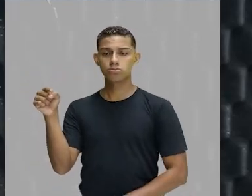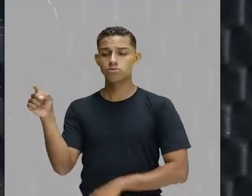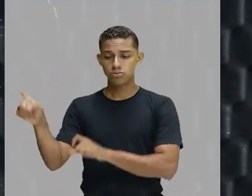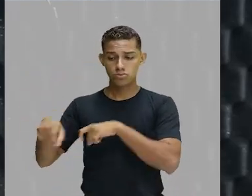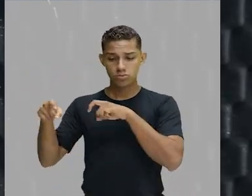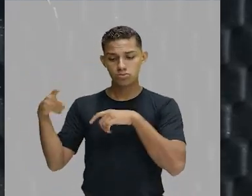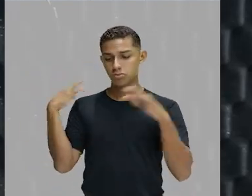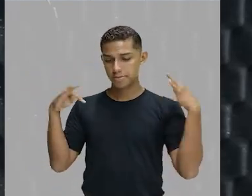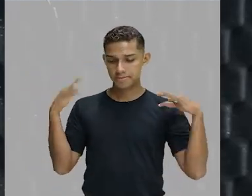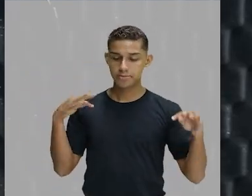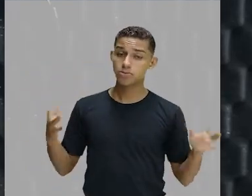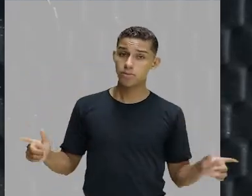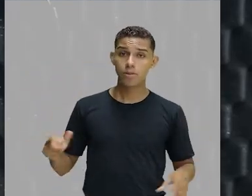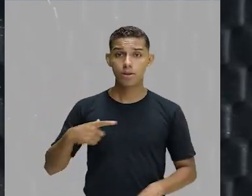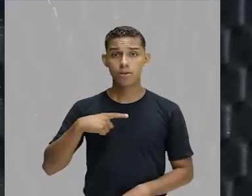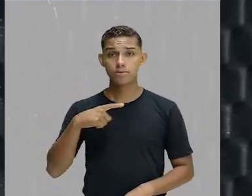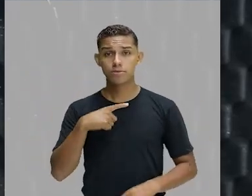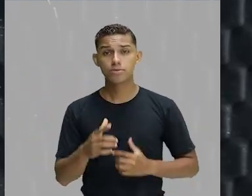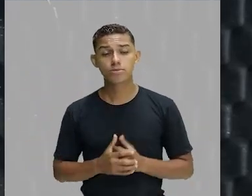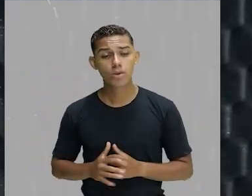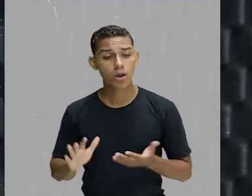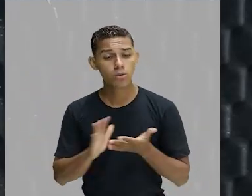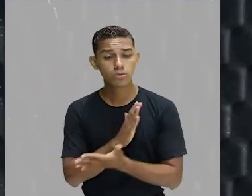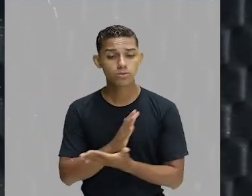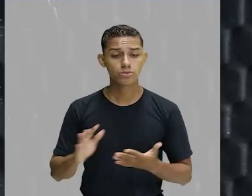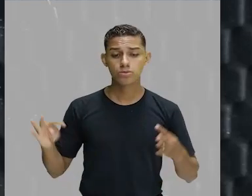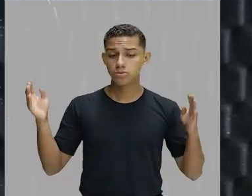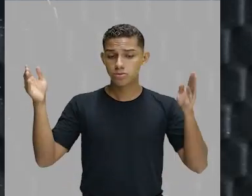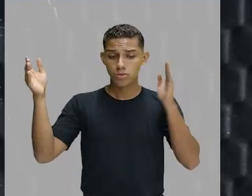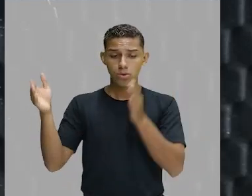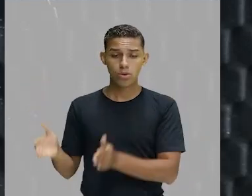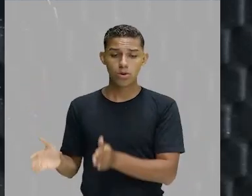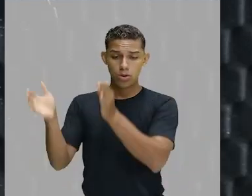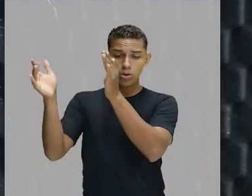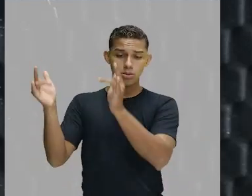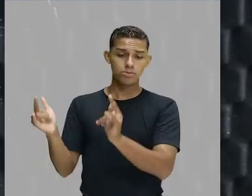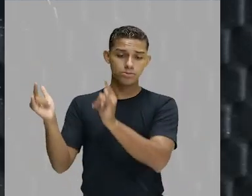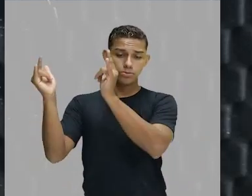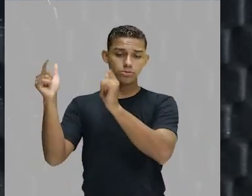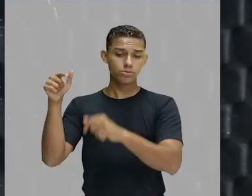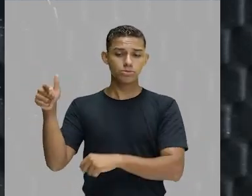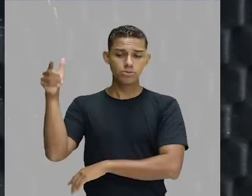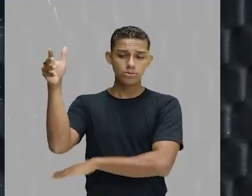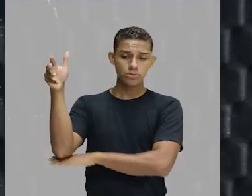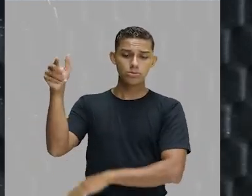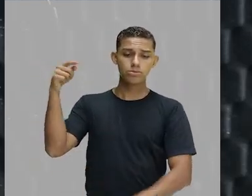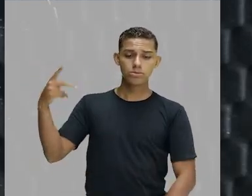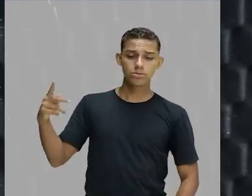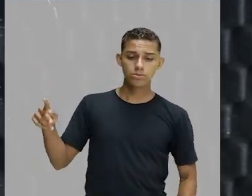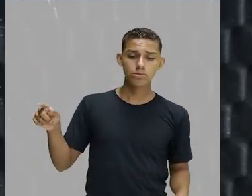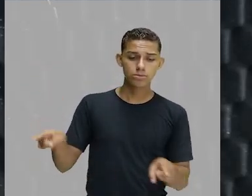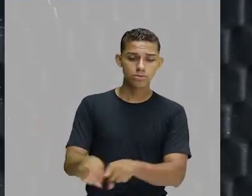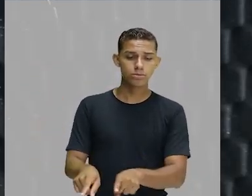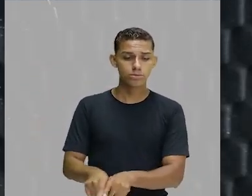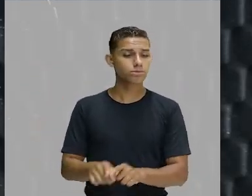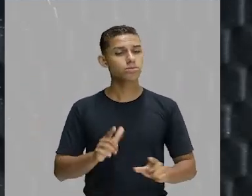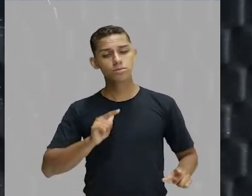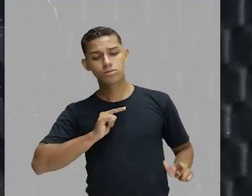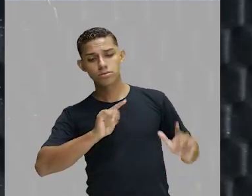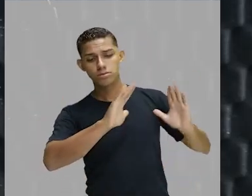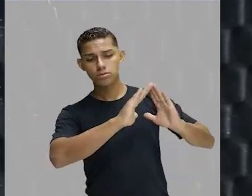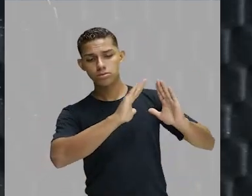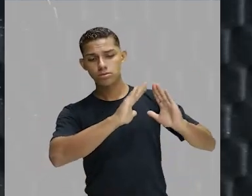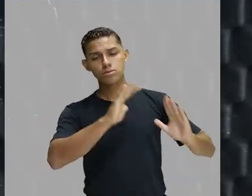hoteles rurales. Eu tenho hotéis especializados nessa prática, né, nessa expansão turística, e eu tenho casas